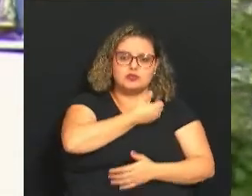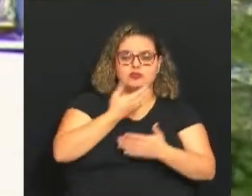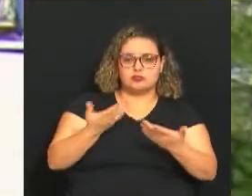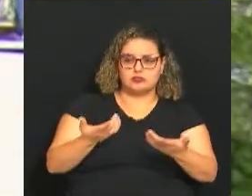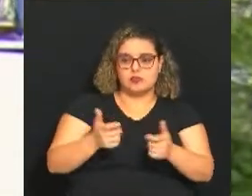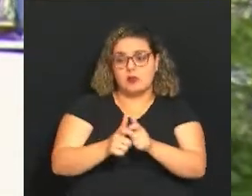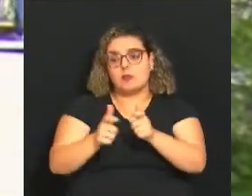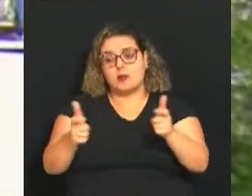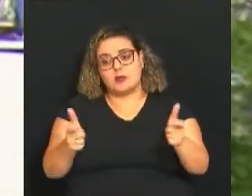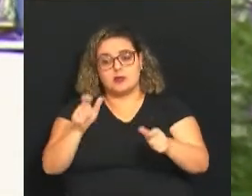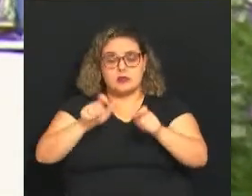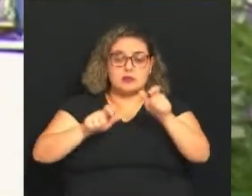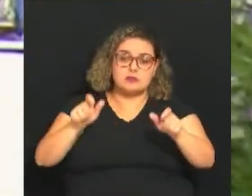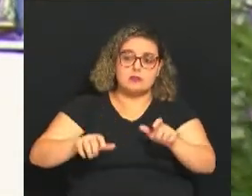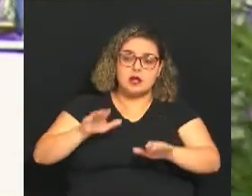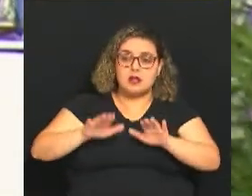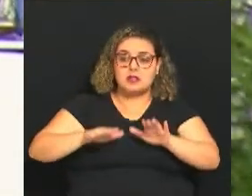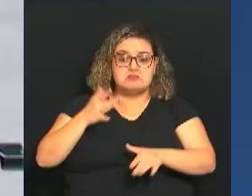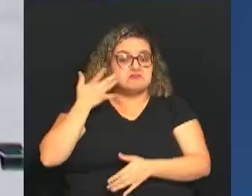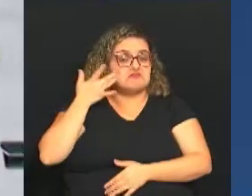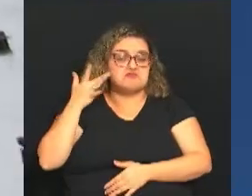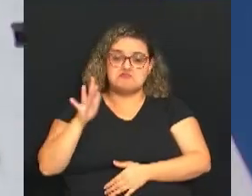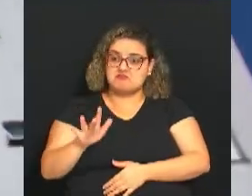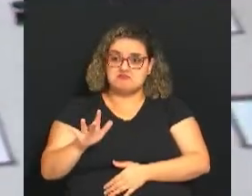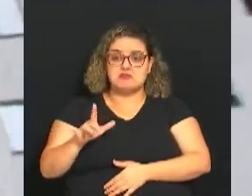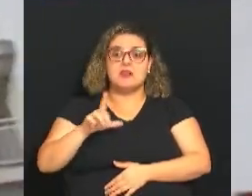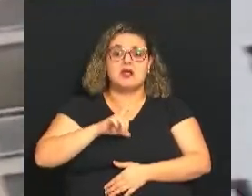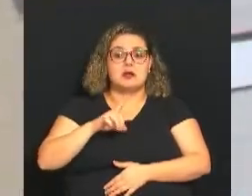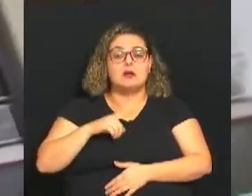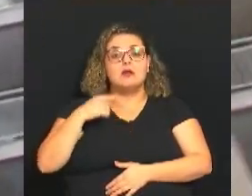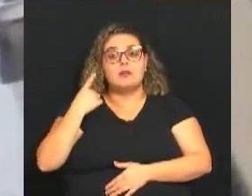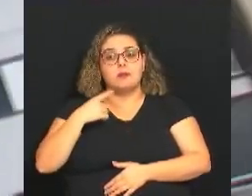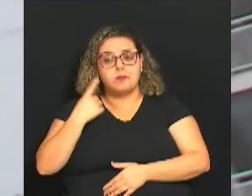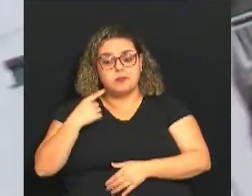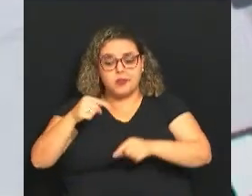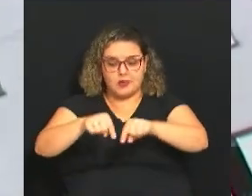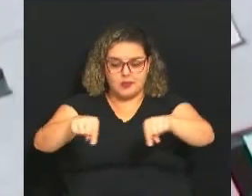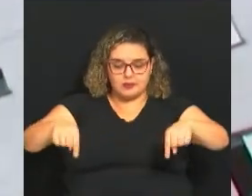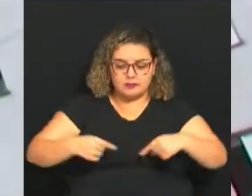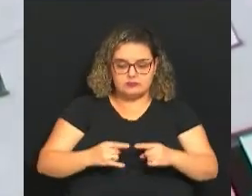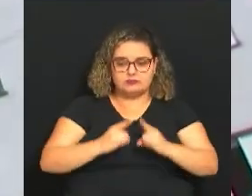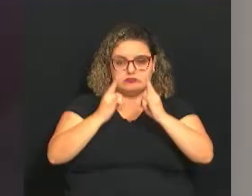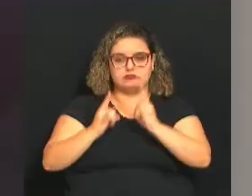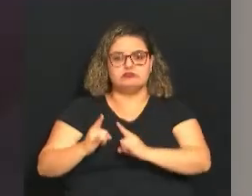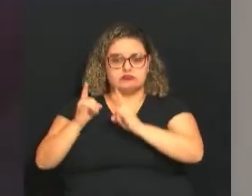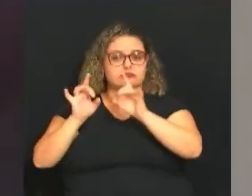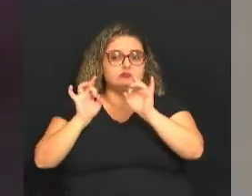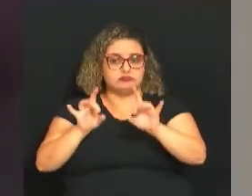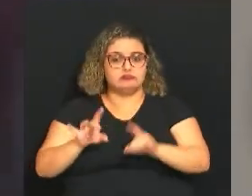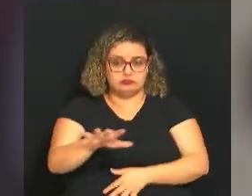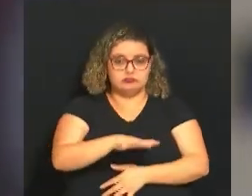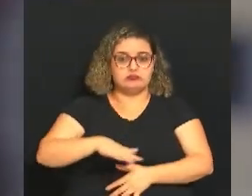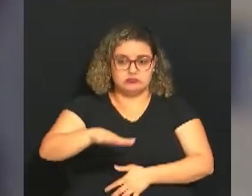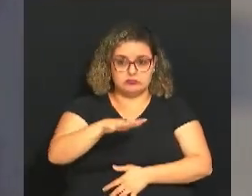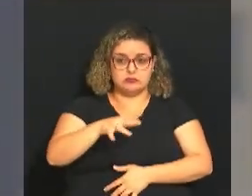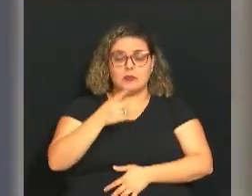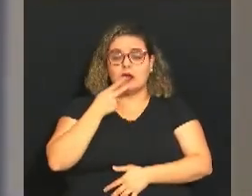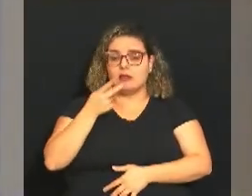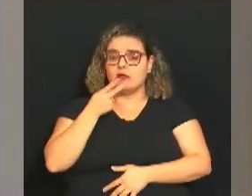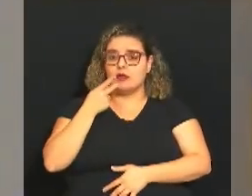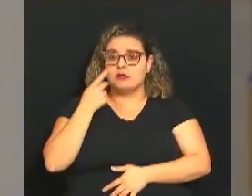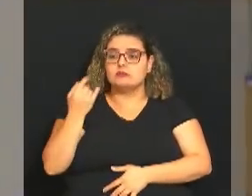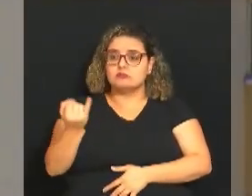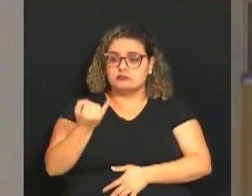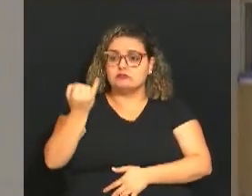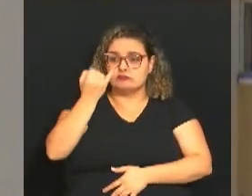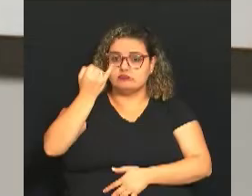das pessoas nem saiba que existam advogados específicos para essa área, mas a Alessandra comenta da importância da presença